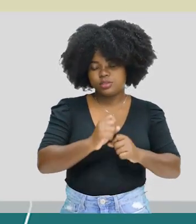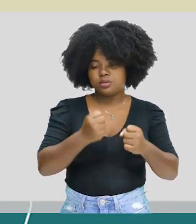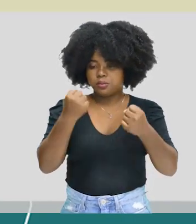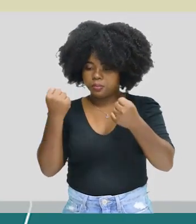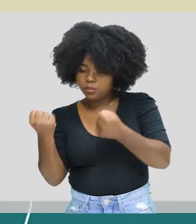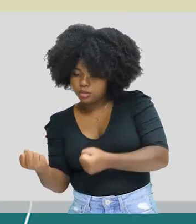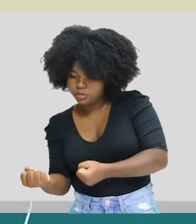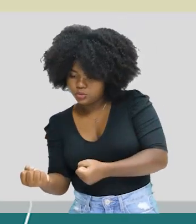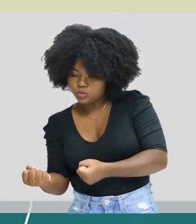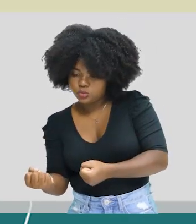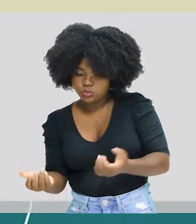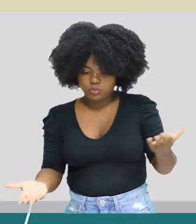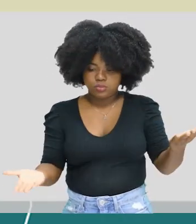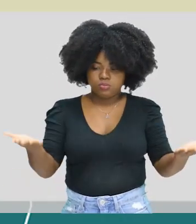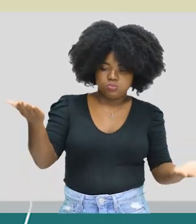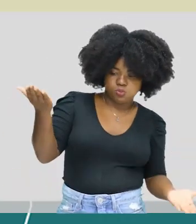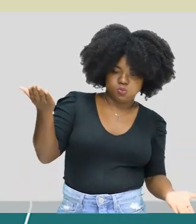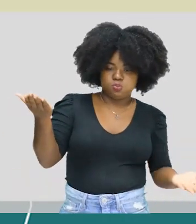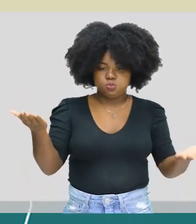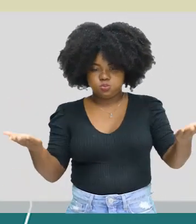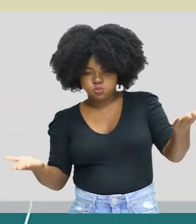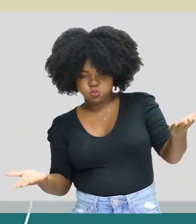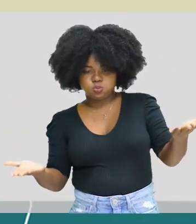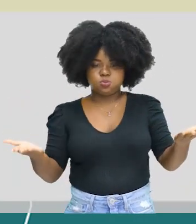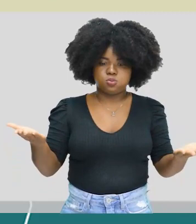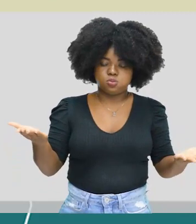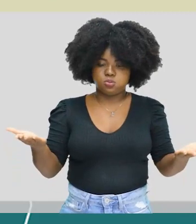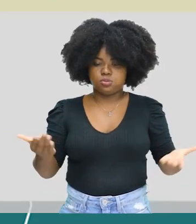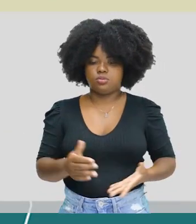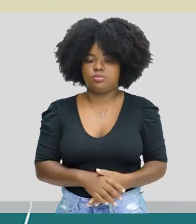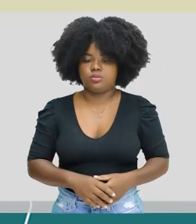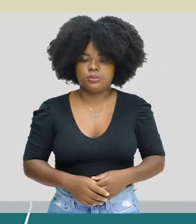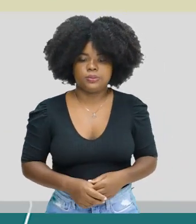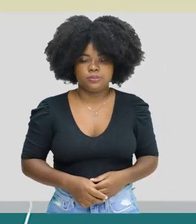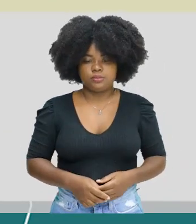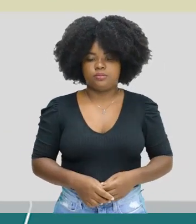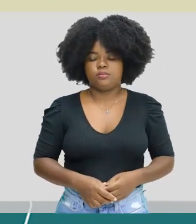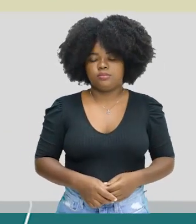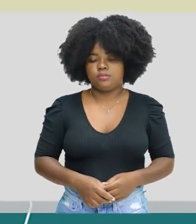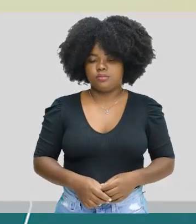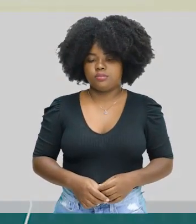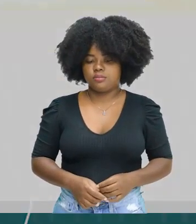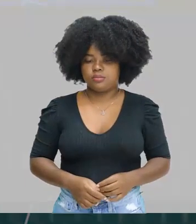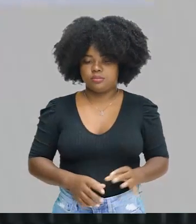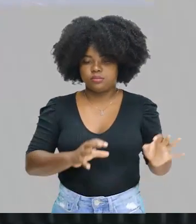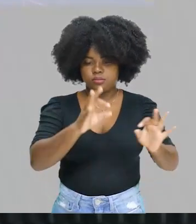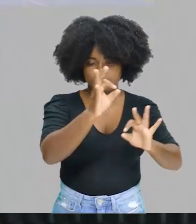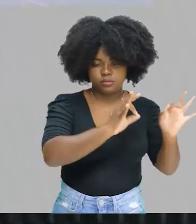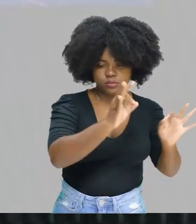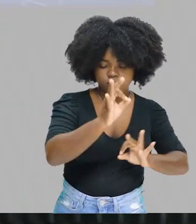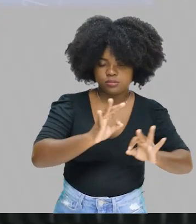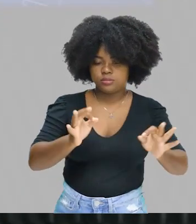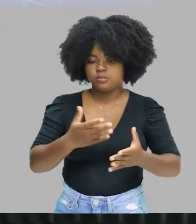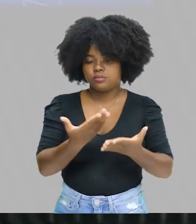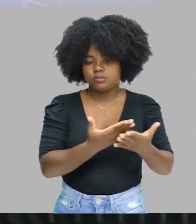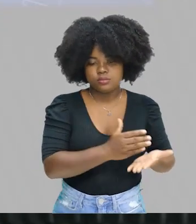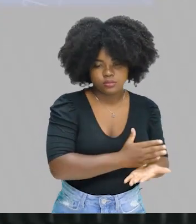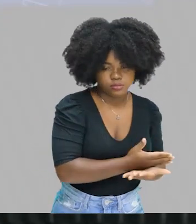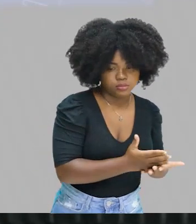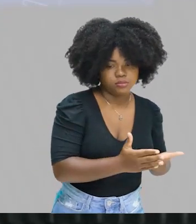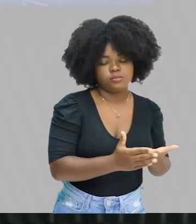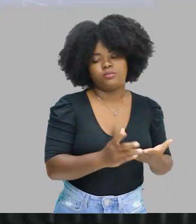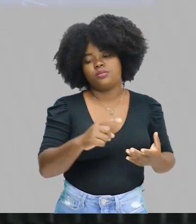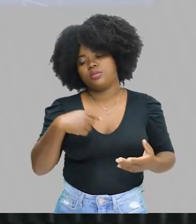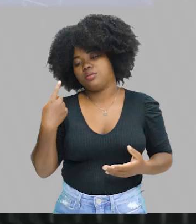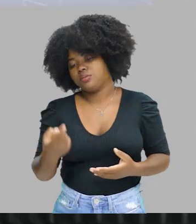um lado, você joga o peso todo de outro. Michelangelo utilizava isso. Né, e ele modelou para fazer o estudo inicial. Depois desse estudo inicial